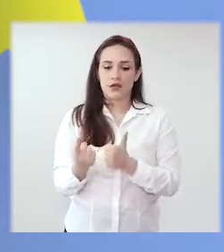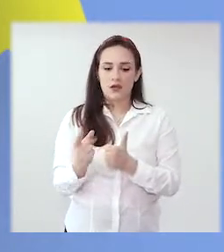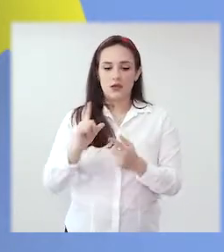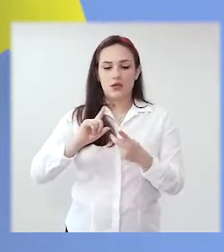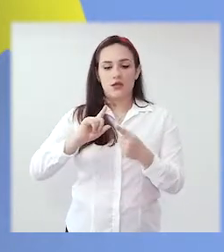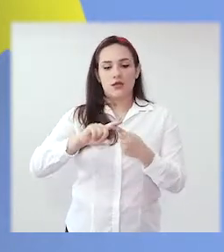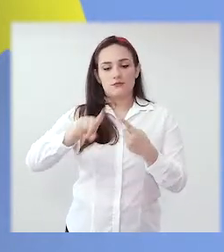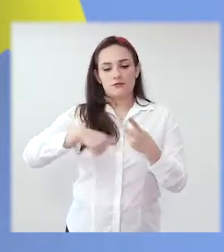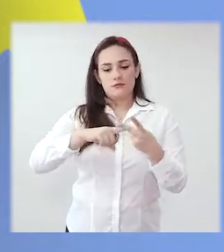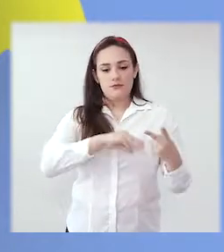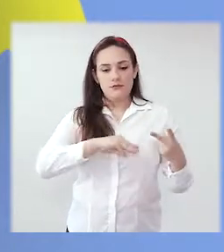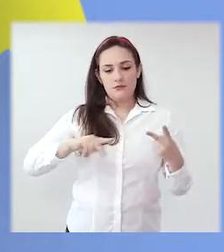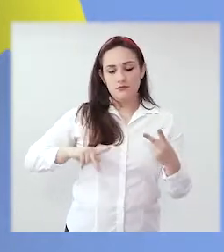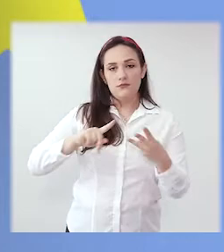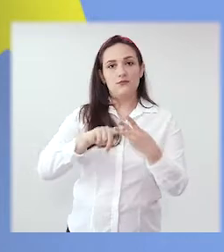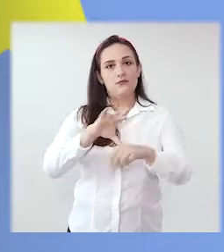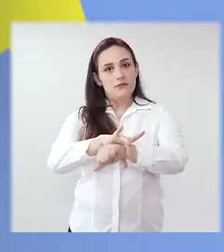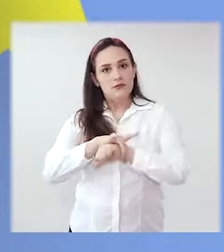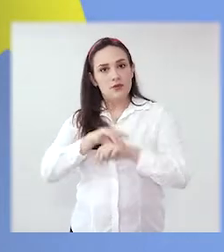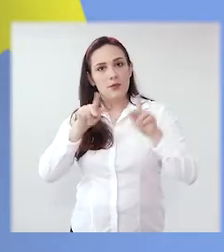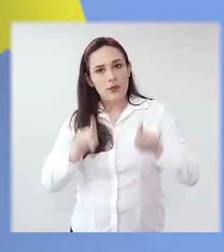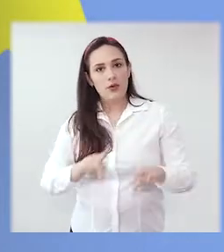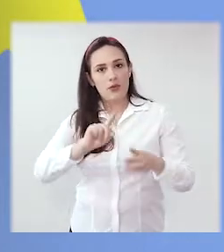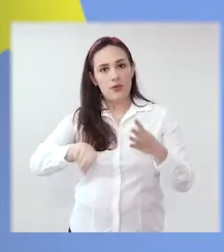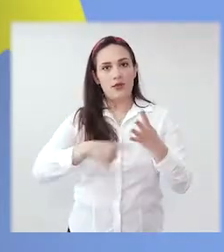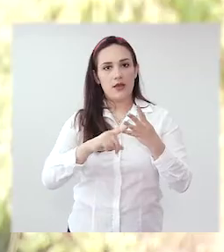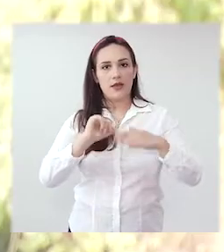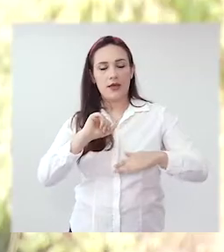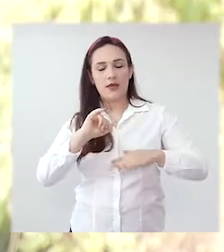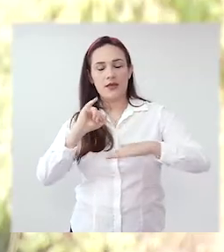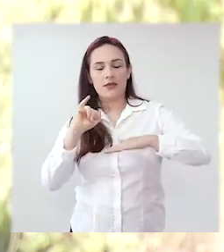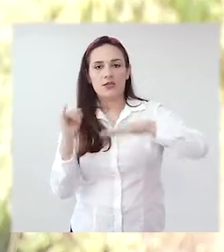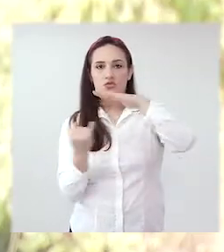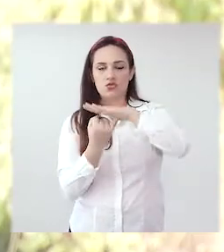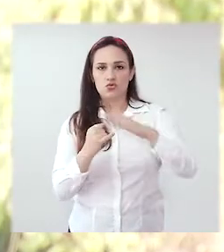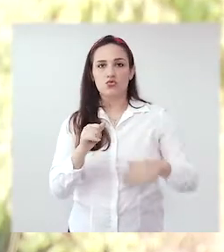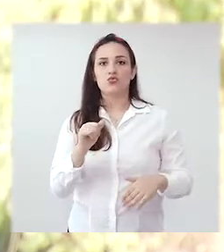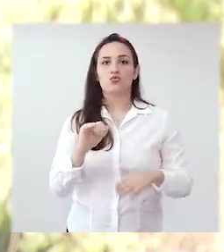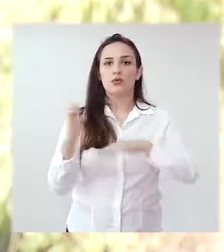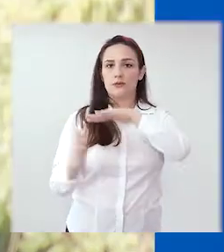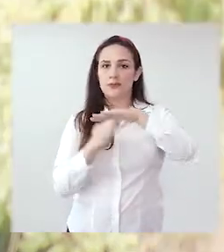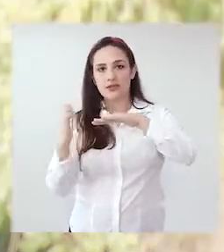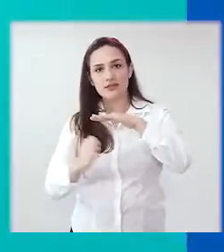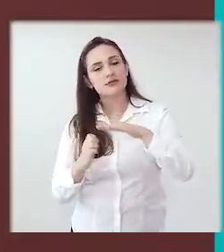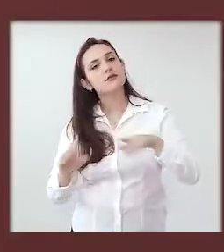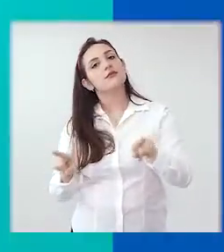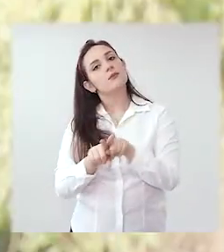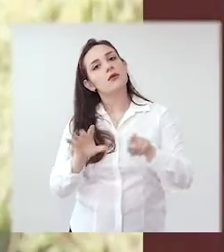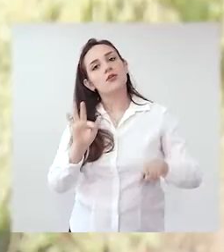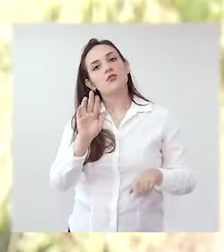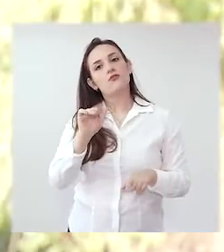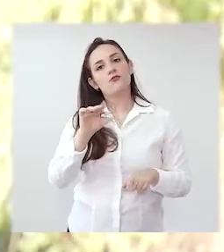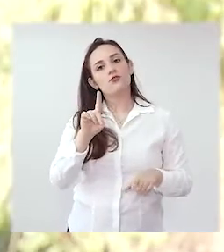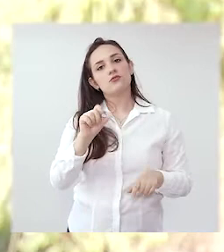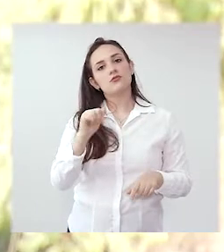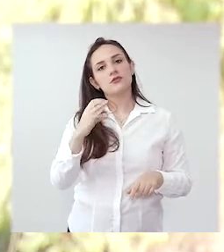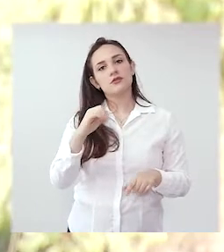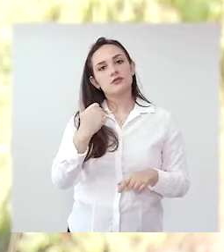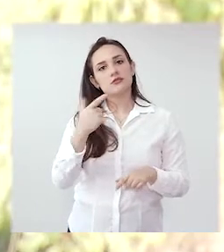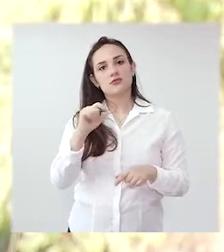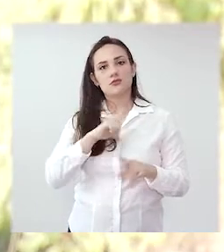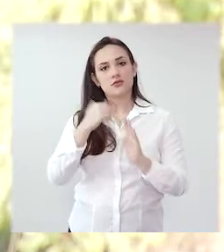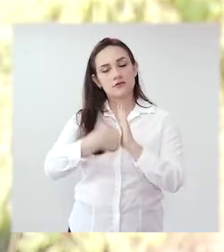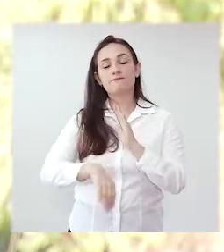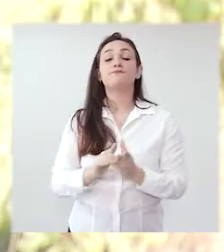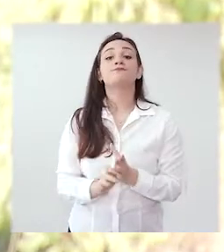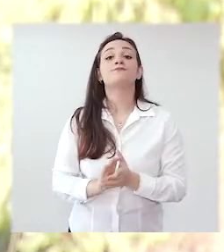Ministério Público, a Defensoria Pública, as autarquias e as fundações estaduais. O Brasil é o 4º